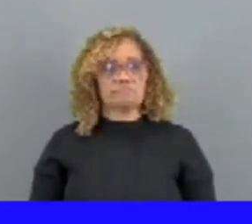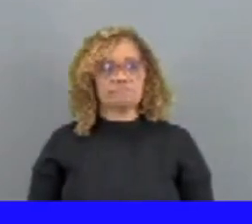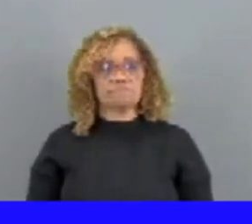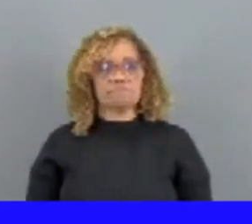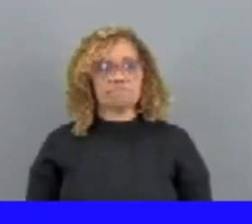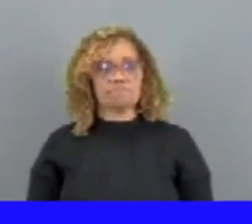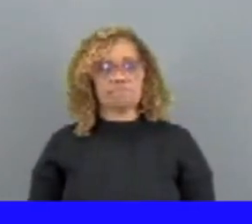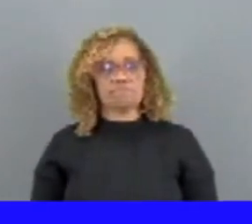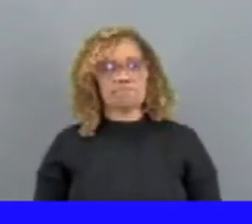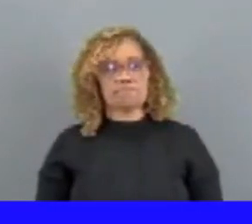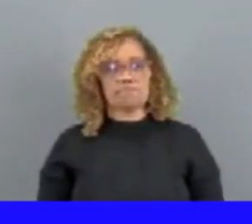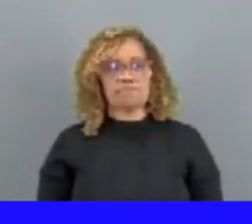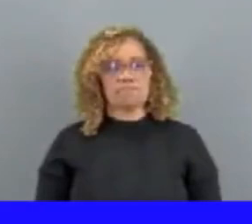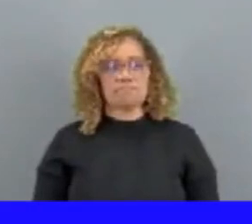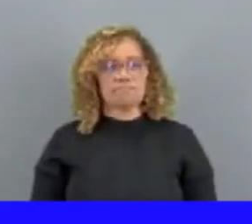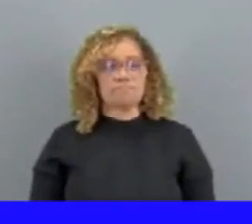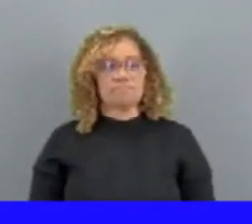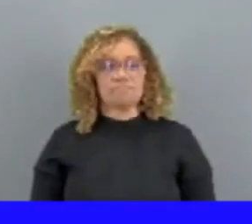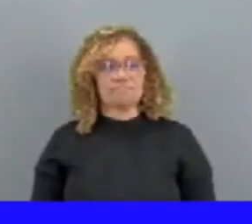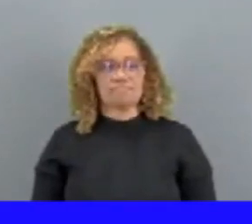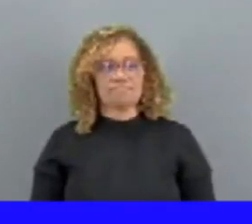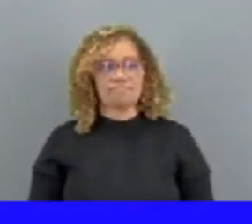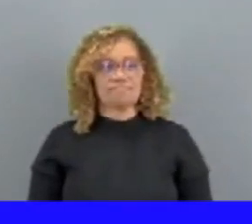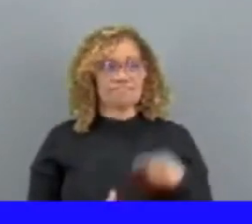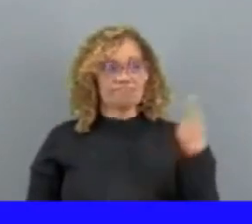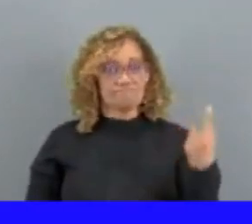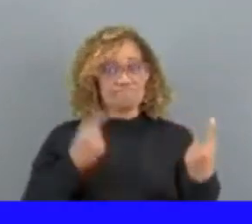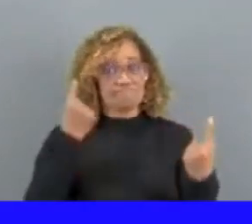Então, eles estão